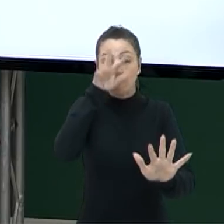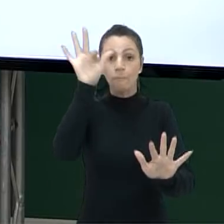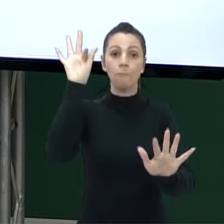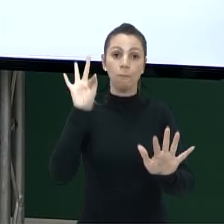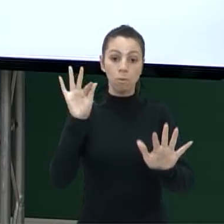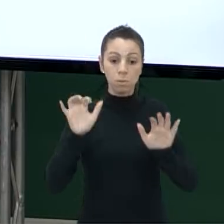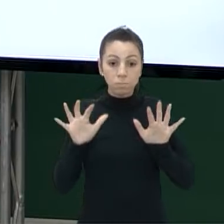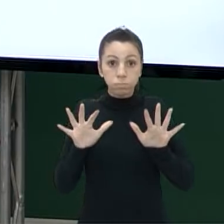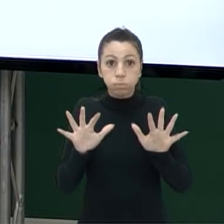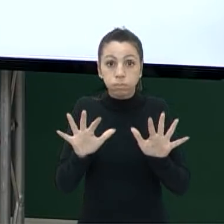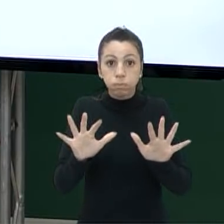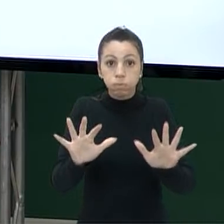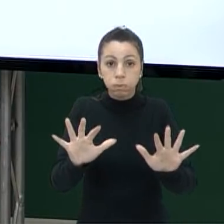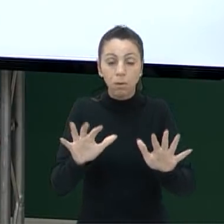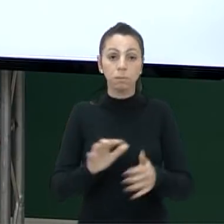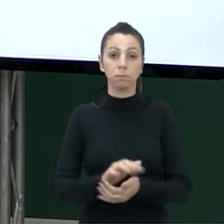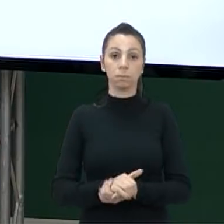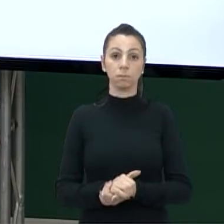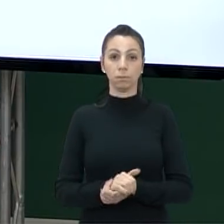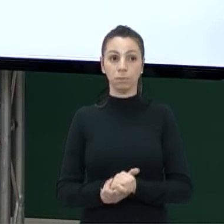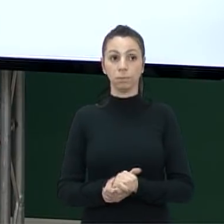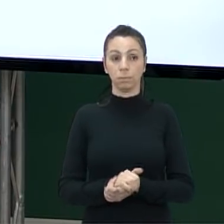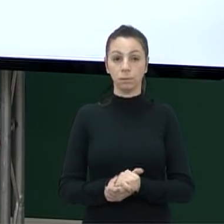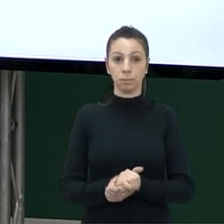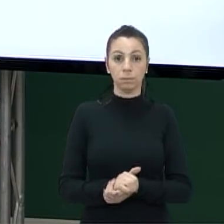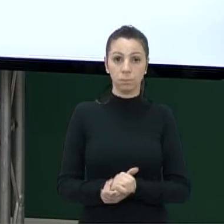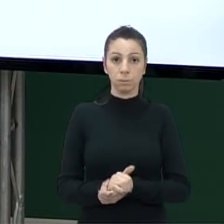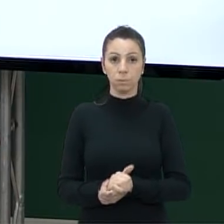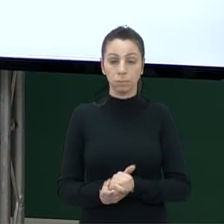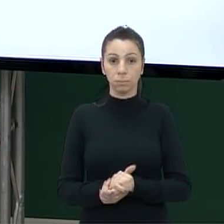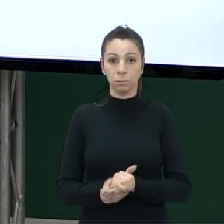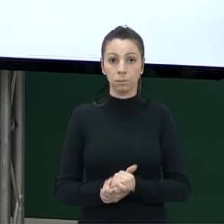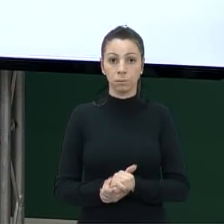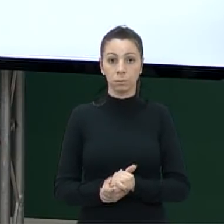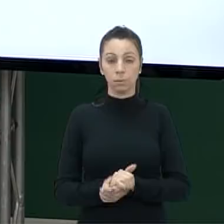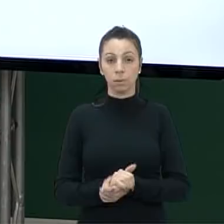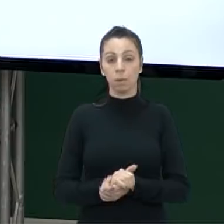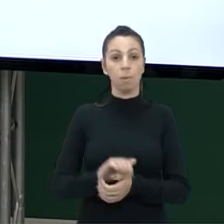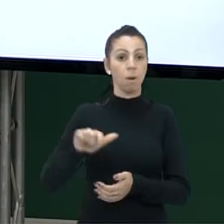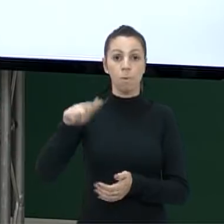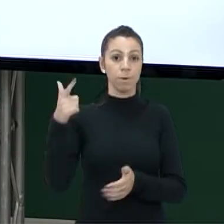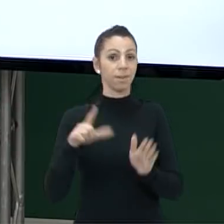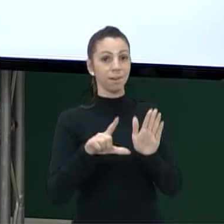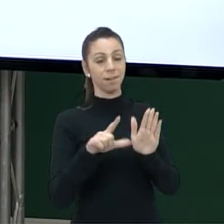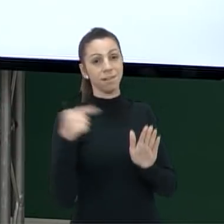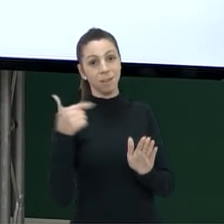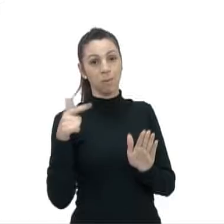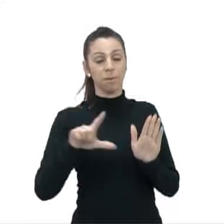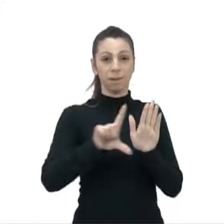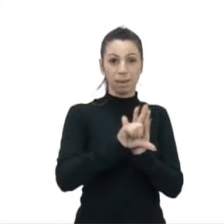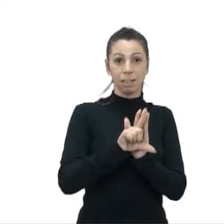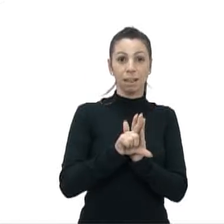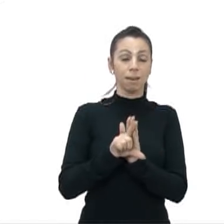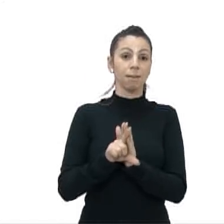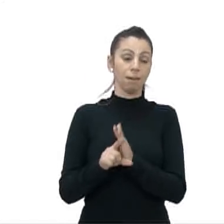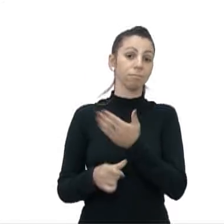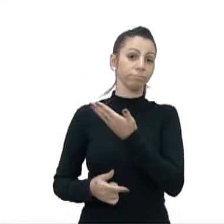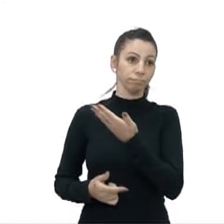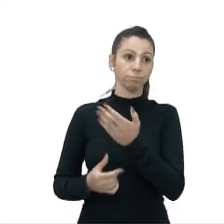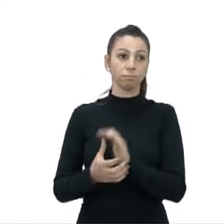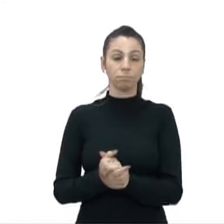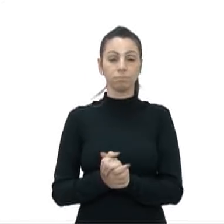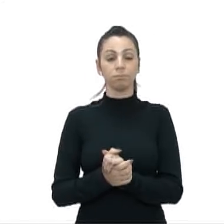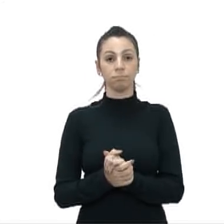vem a questão que a gente irá falar sobre as próximas leis. Bem, lembre-se que a força é um vetor e